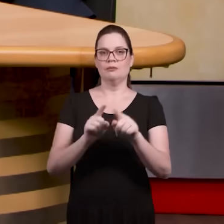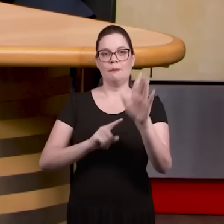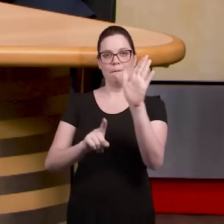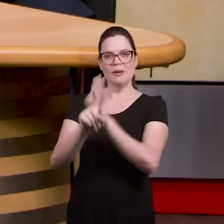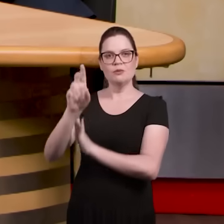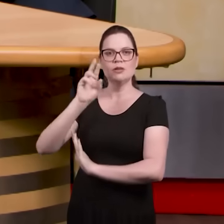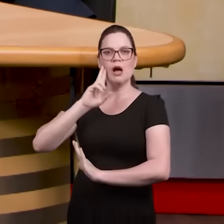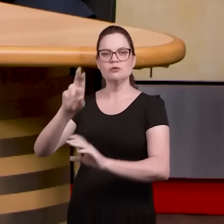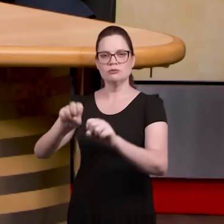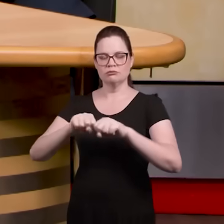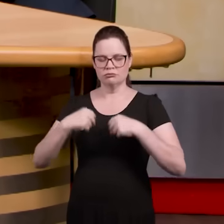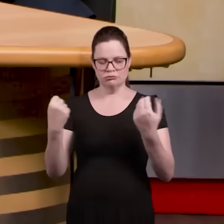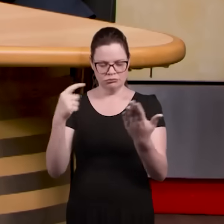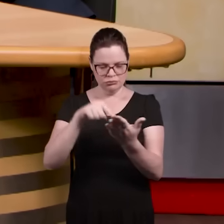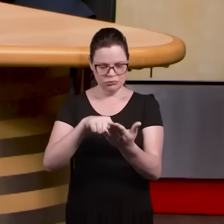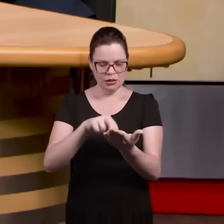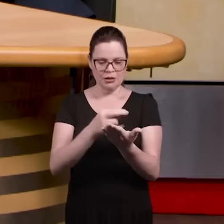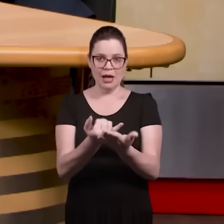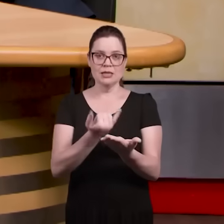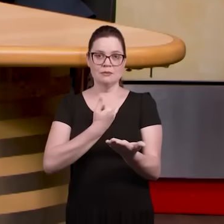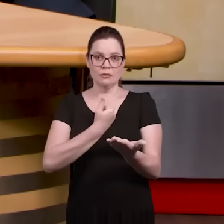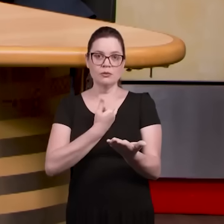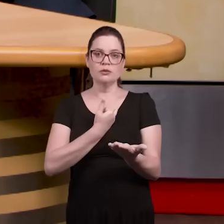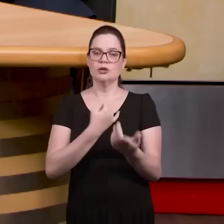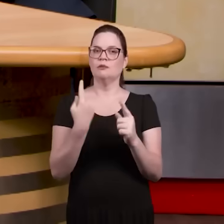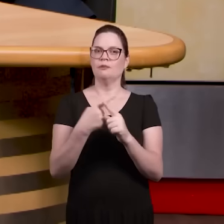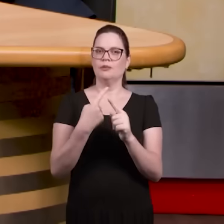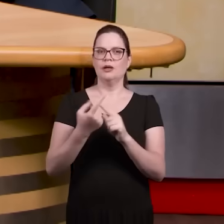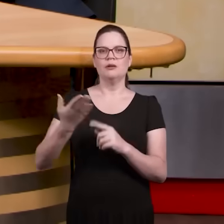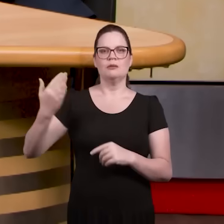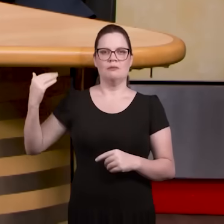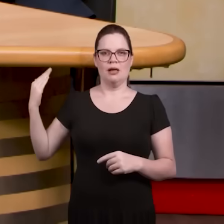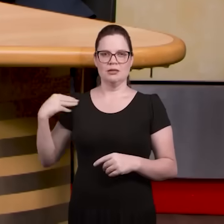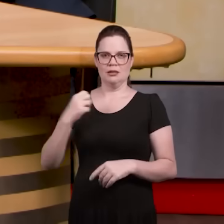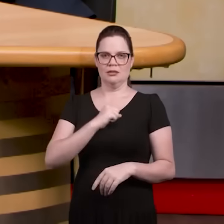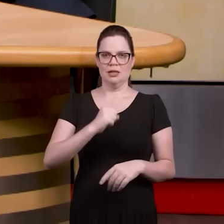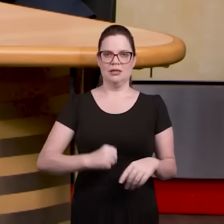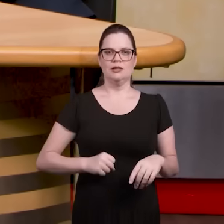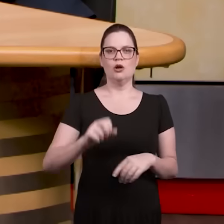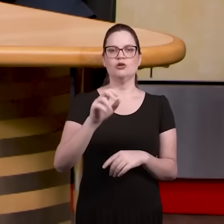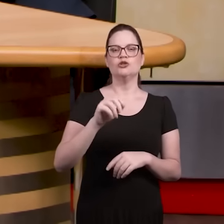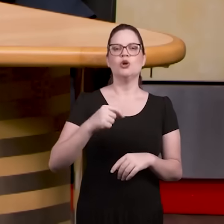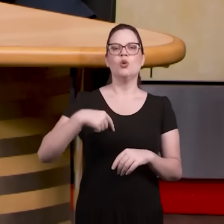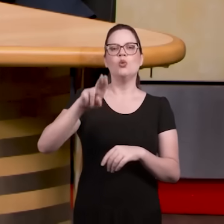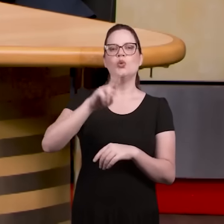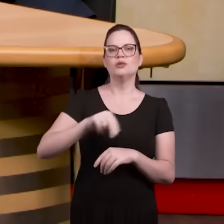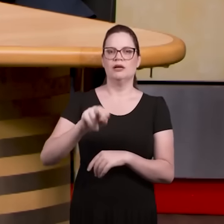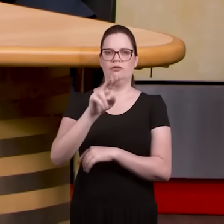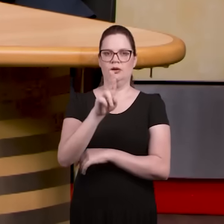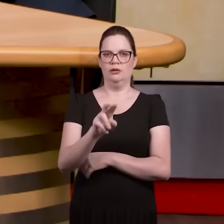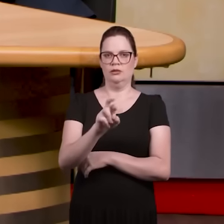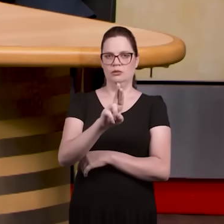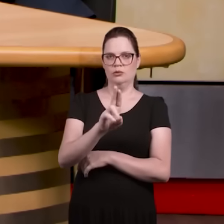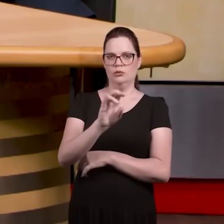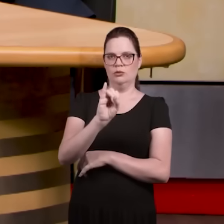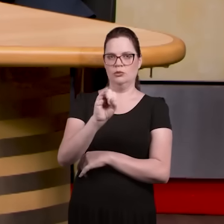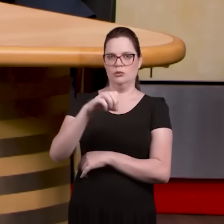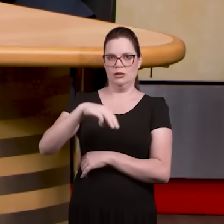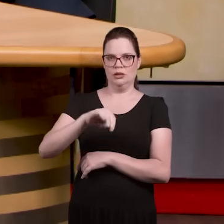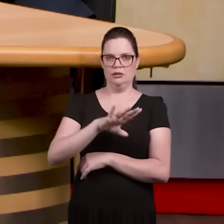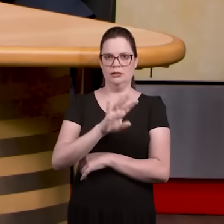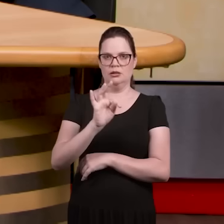palavra, que lá no Velho Testamento, Gilson, o sacerdote consultava o Urim e Tumim, né? Palavra e